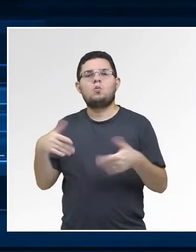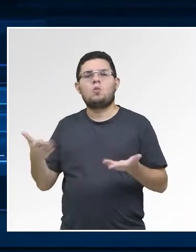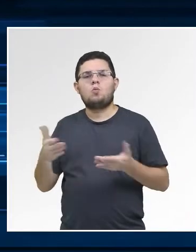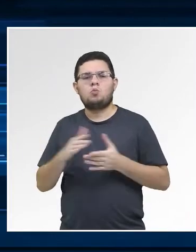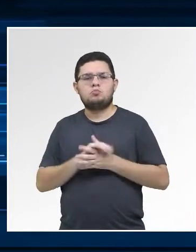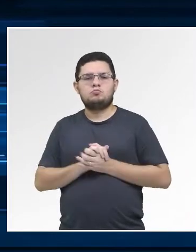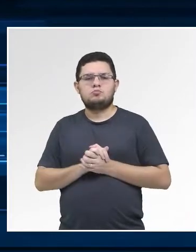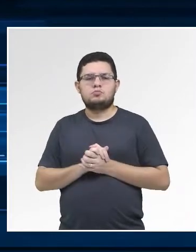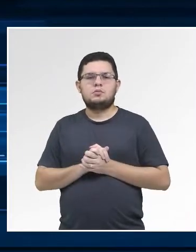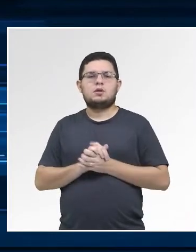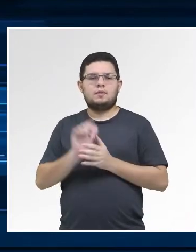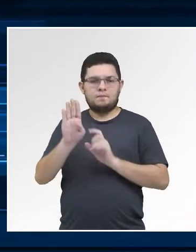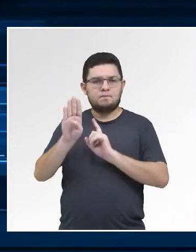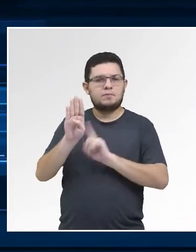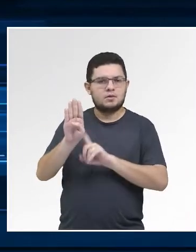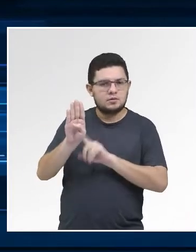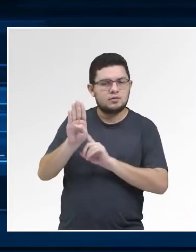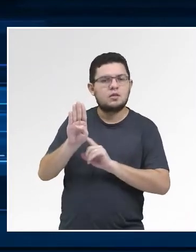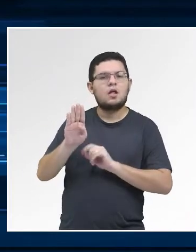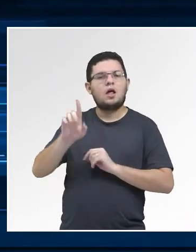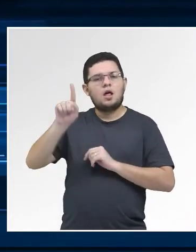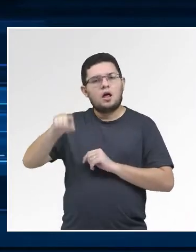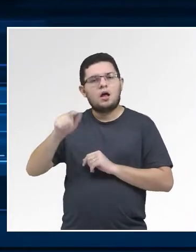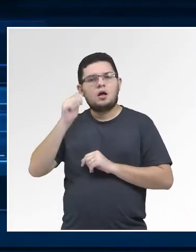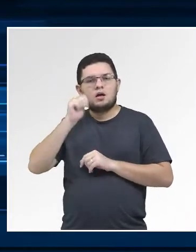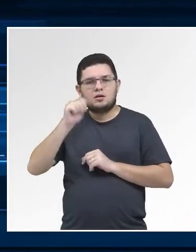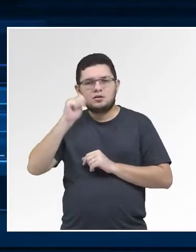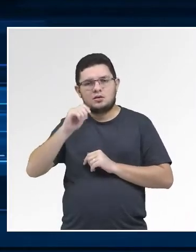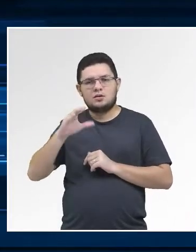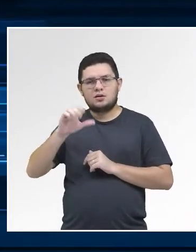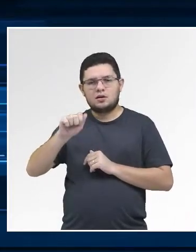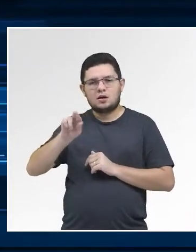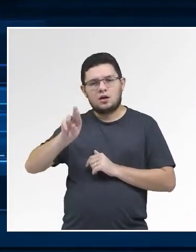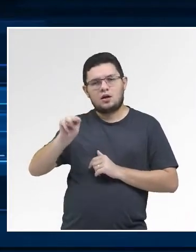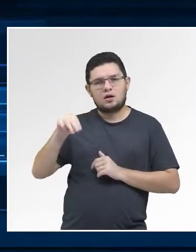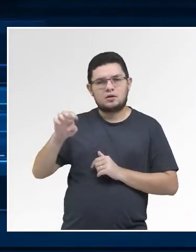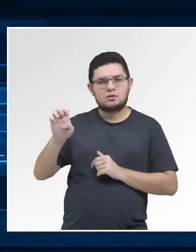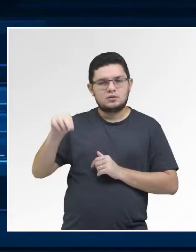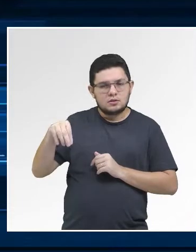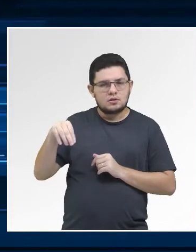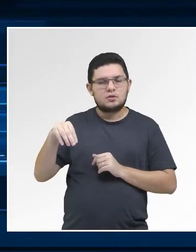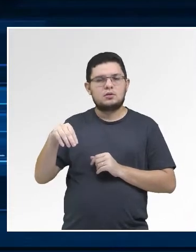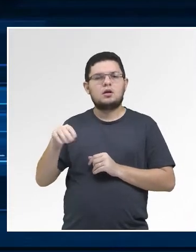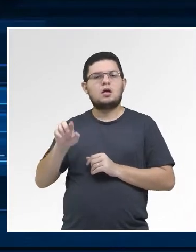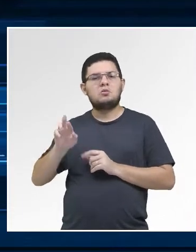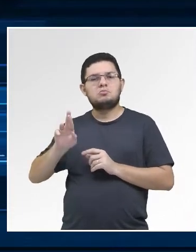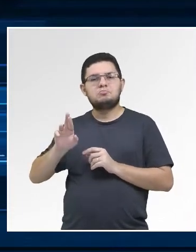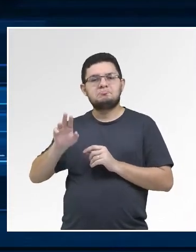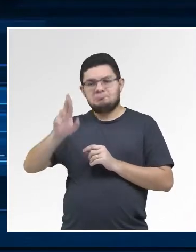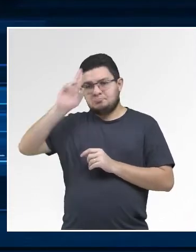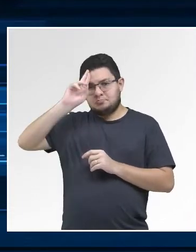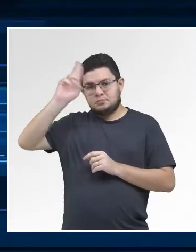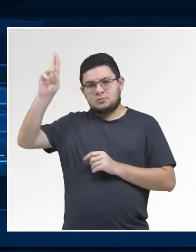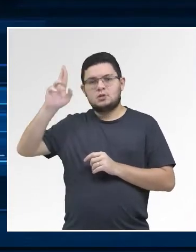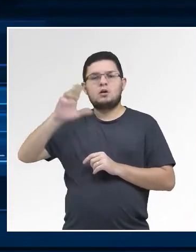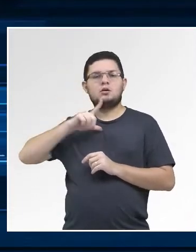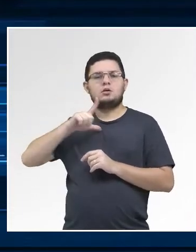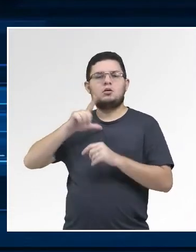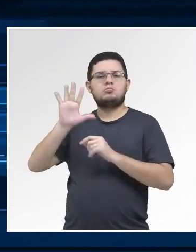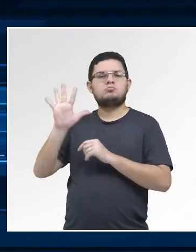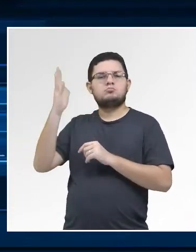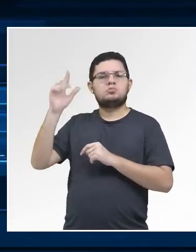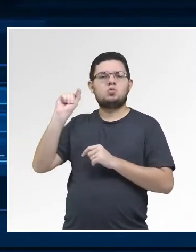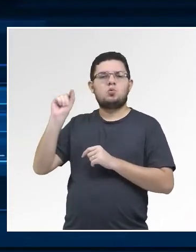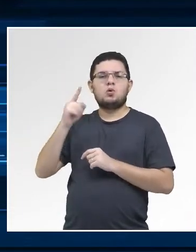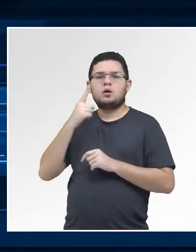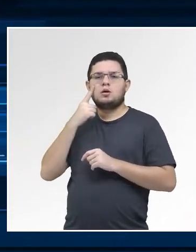né? É a personagem Carmen ali que está liderando o grupo, e deve estar acontecendo alguma coisa ali entre as duas personagens que está com